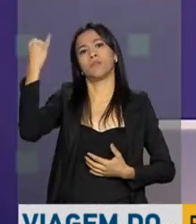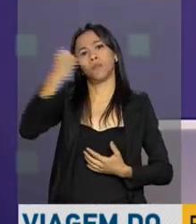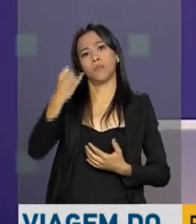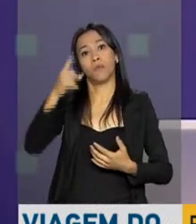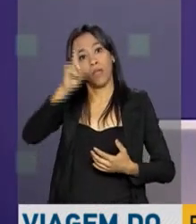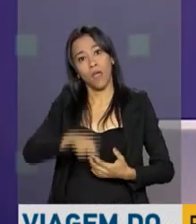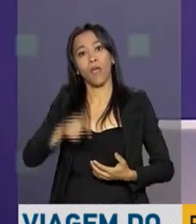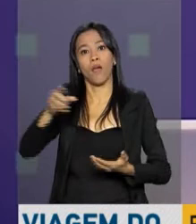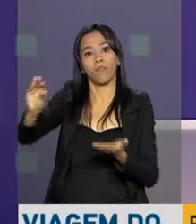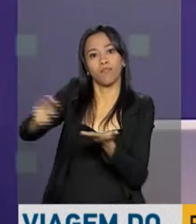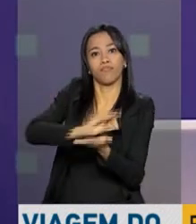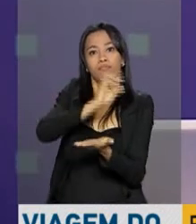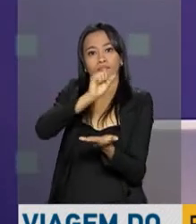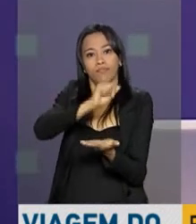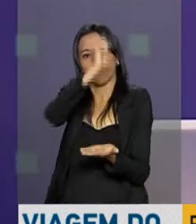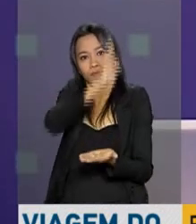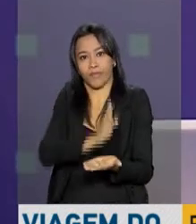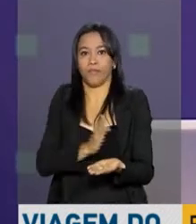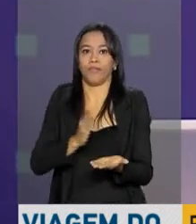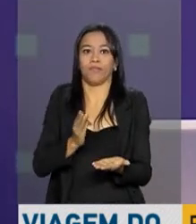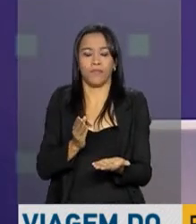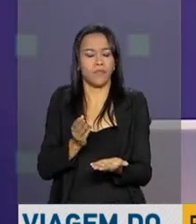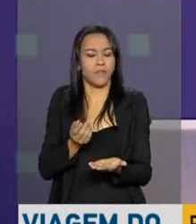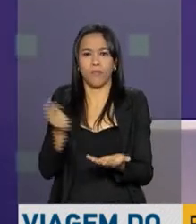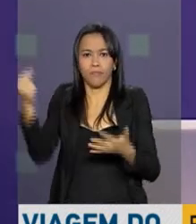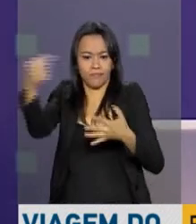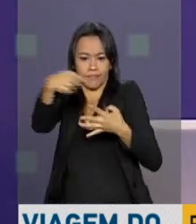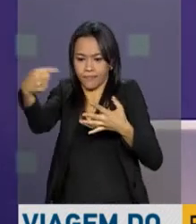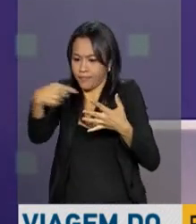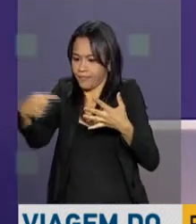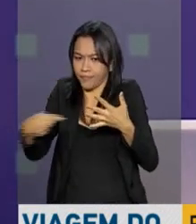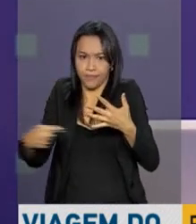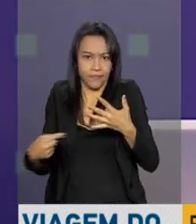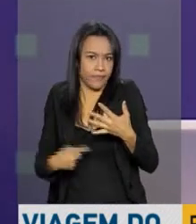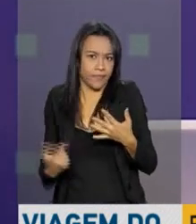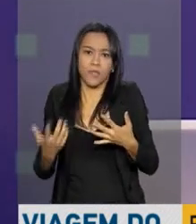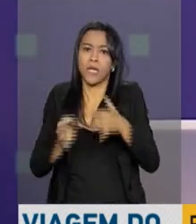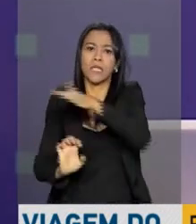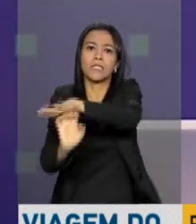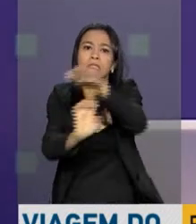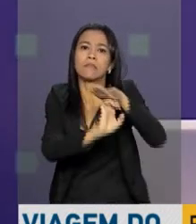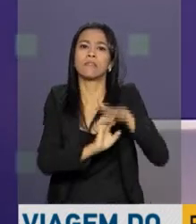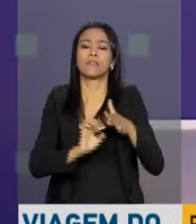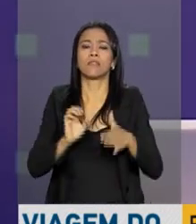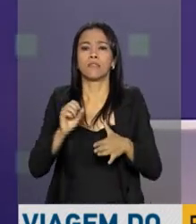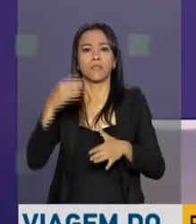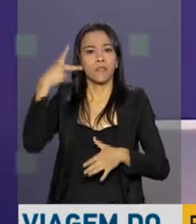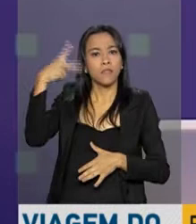país. São muitas, muitíssimas, as empresas chinesas